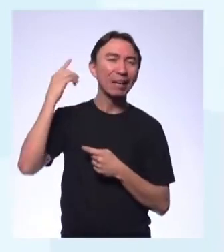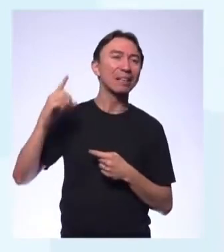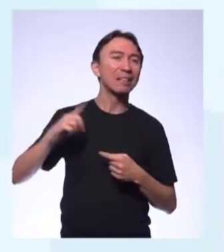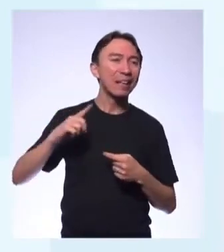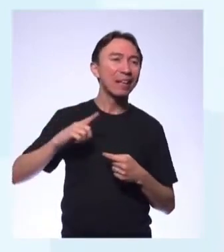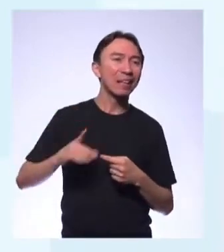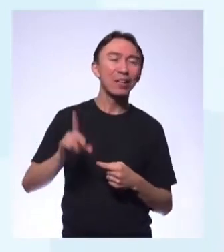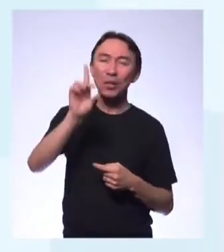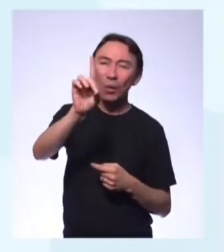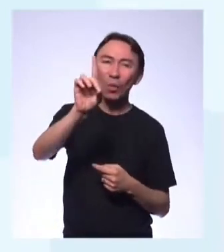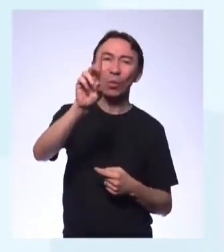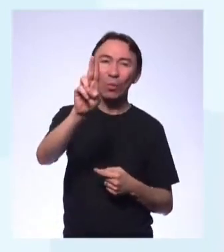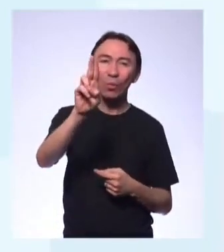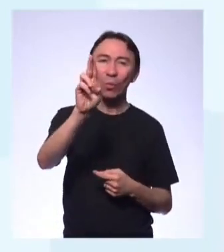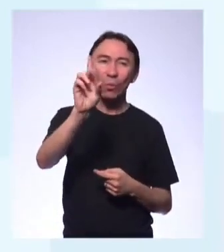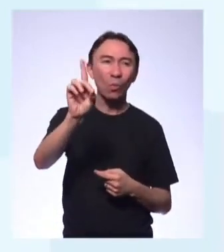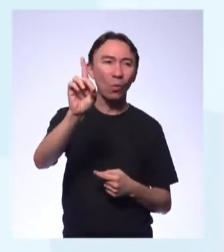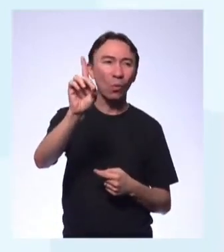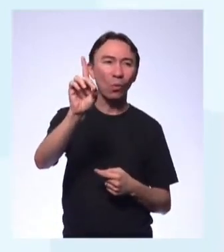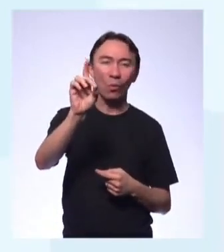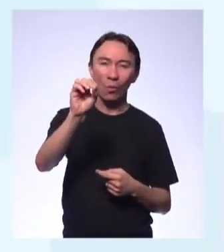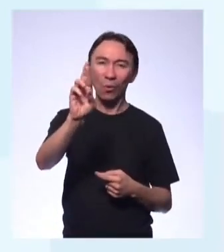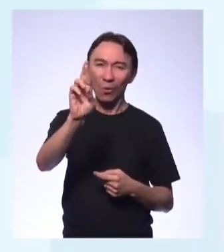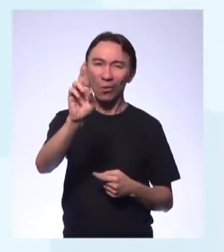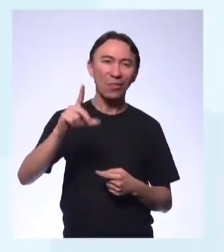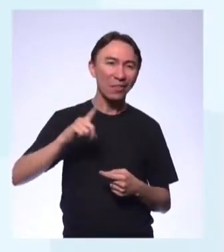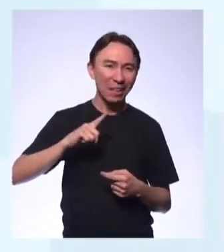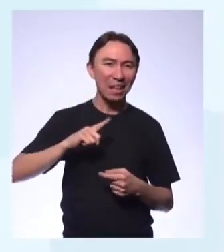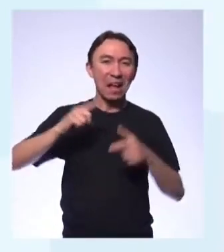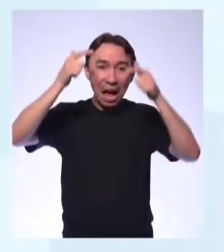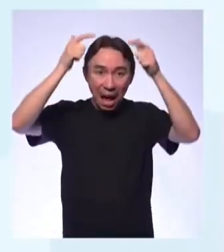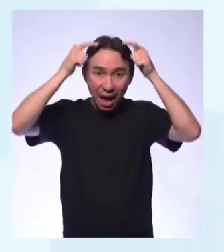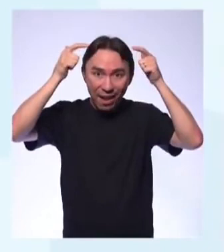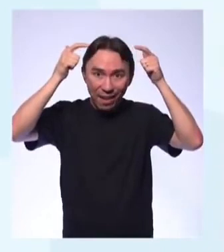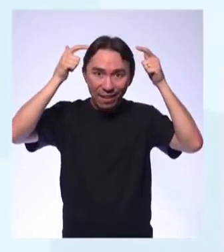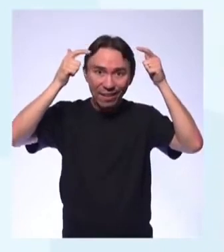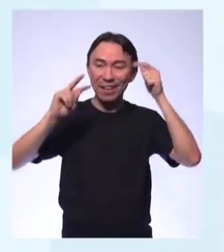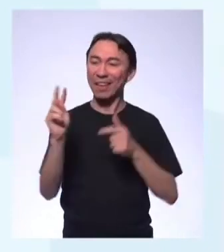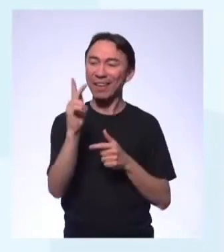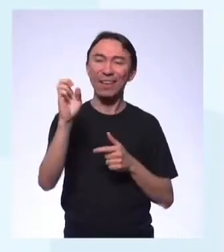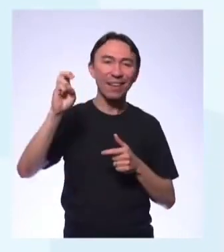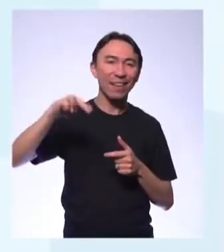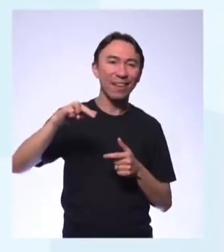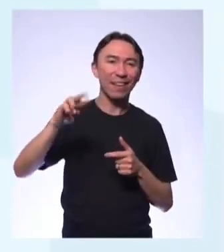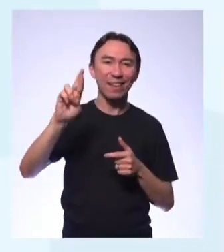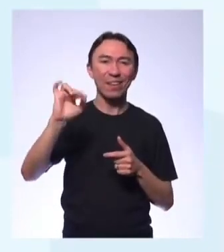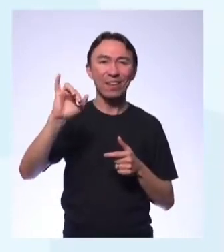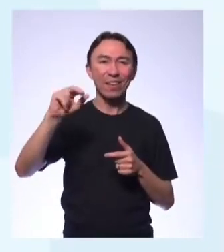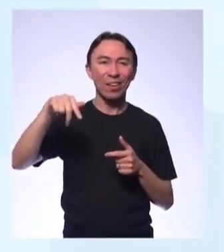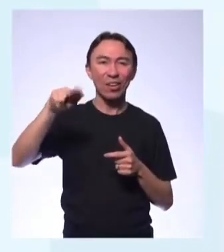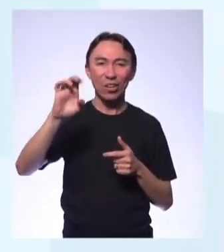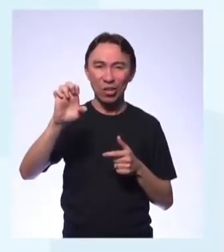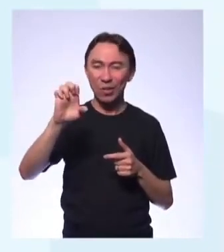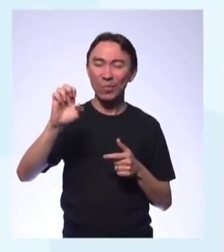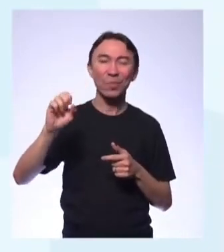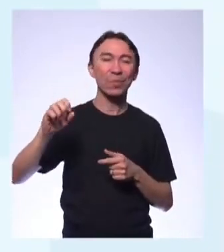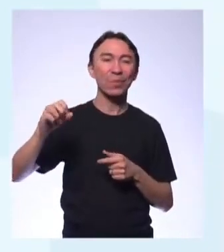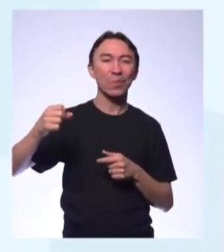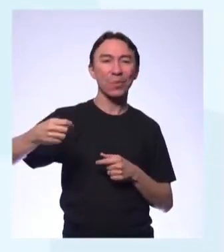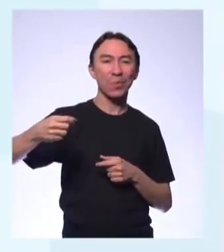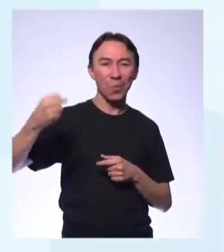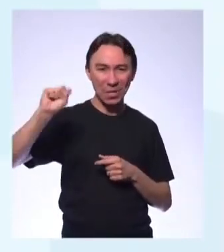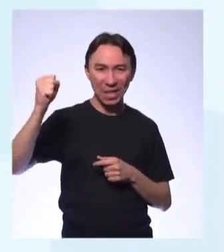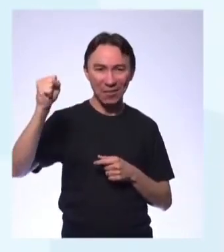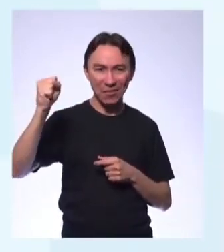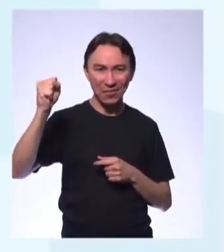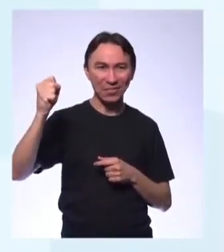tinha, por exemplo, aí como um dos principais monarcas, o rei Henrique VIII, que nós já falamos dele em outras aulas. Durante a